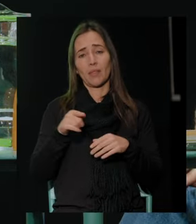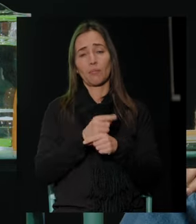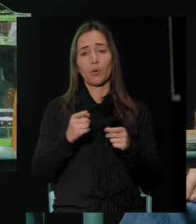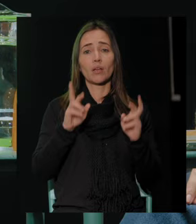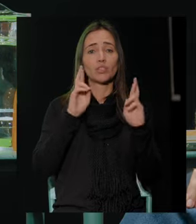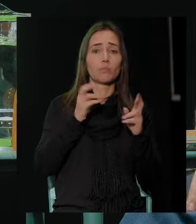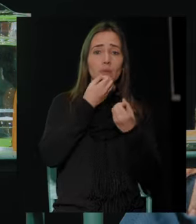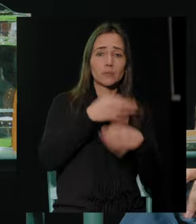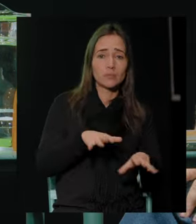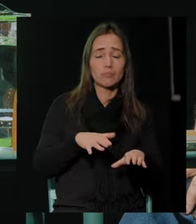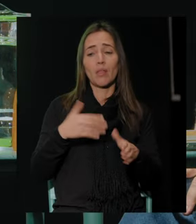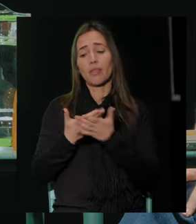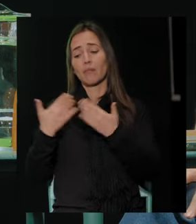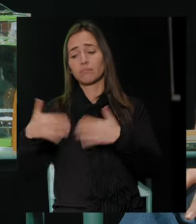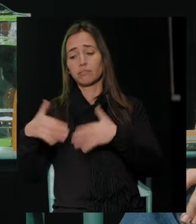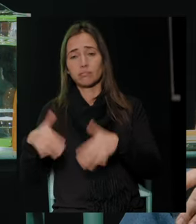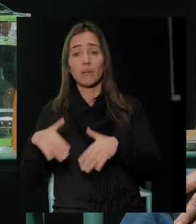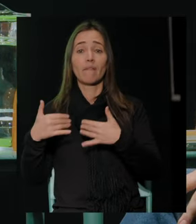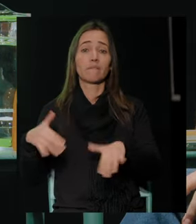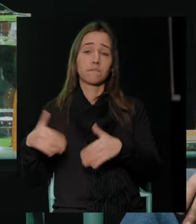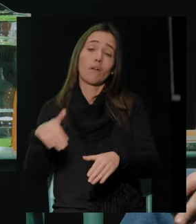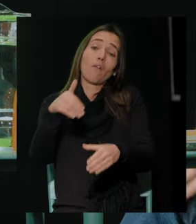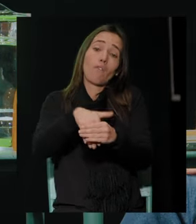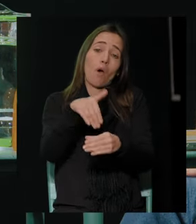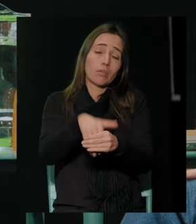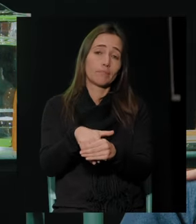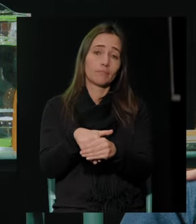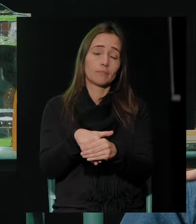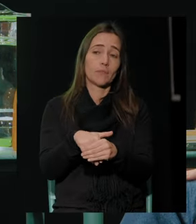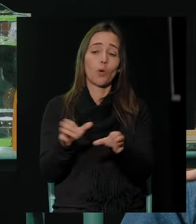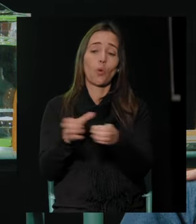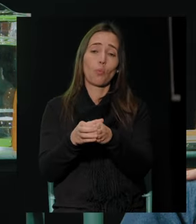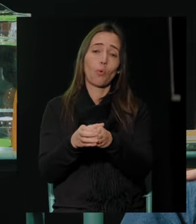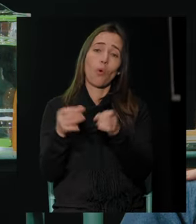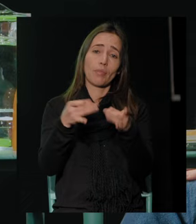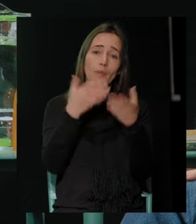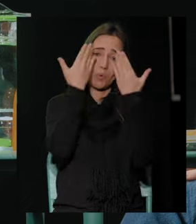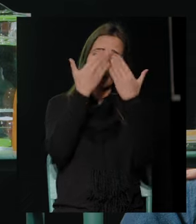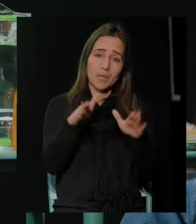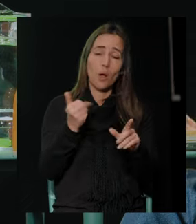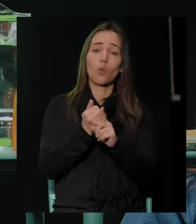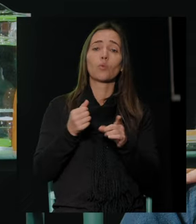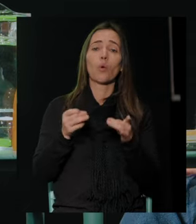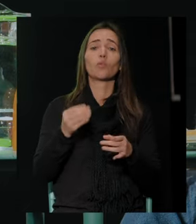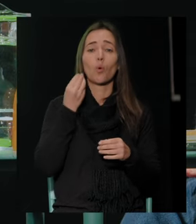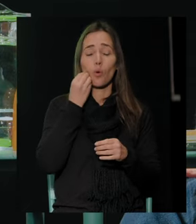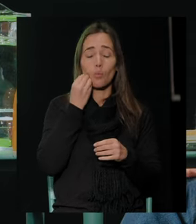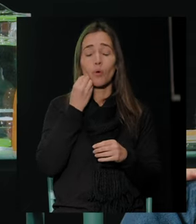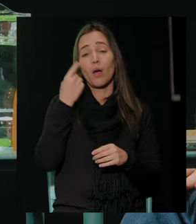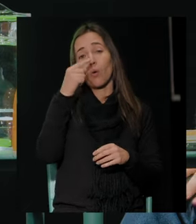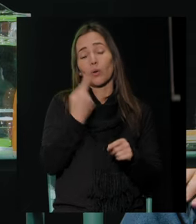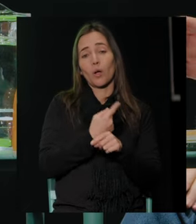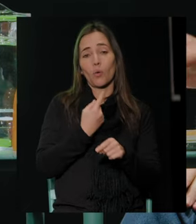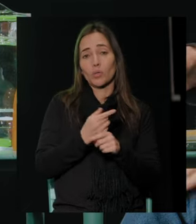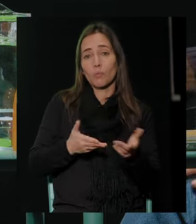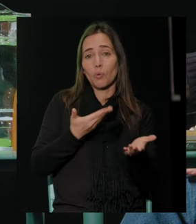para o desespero, do desespero passas para o voto em forças antidemocráticas. E como é que se combate? Bem, a única coisa que eu te posso propor, e